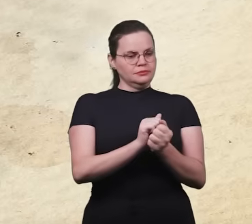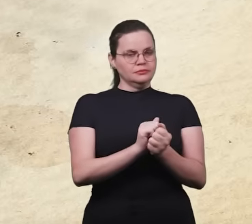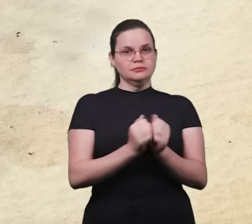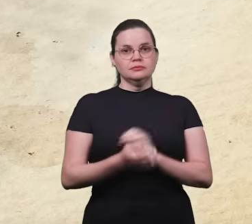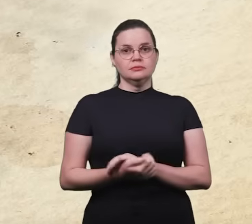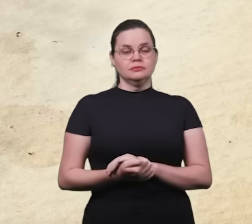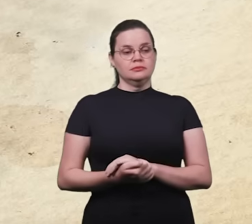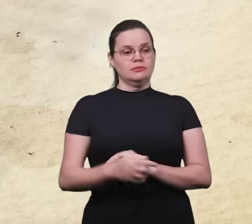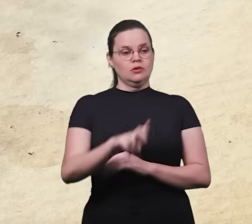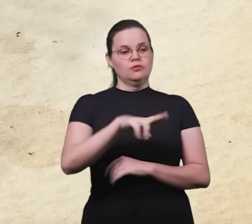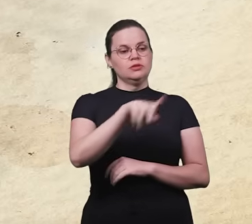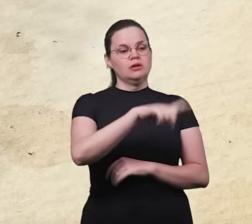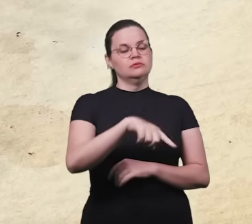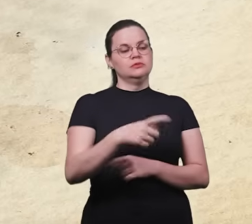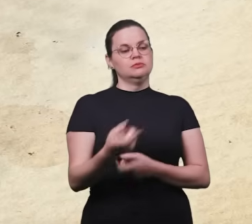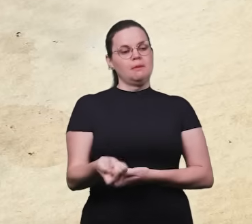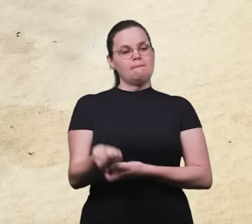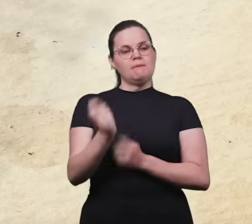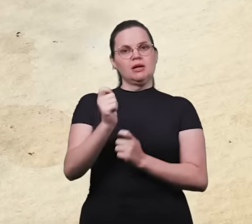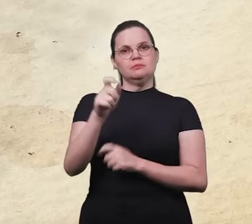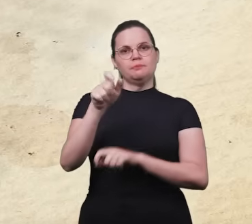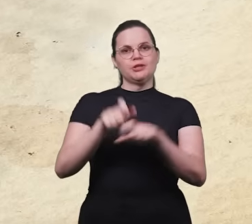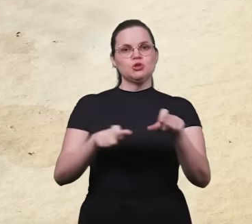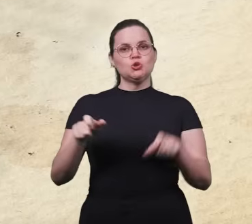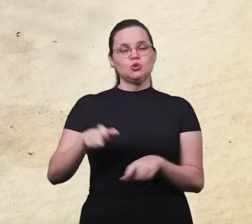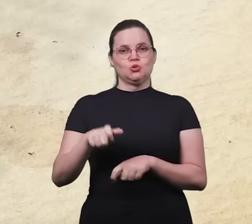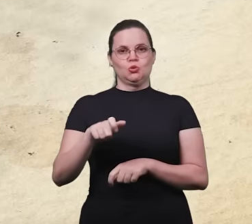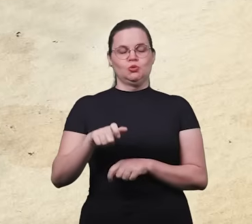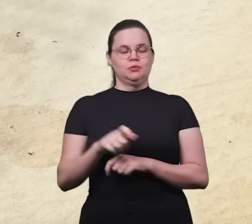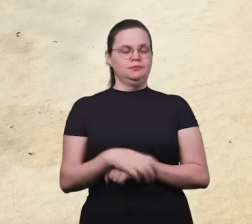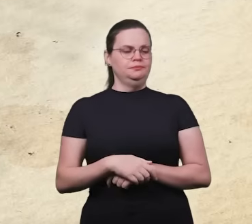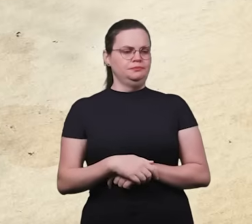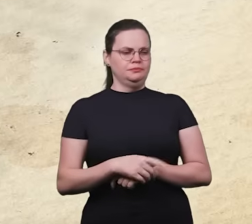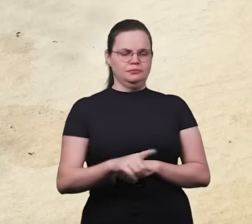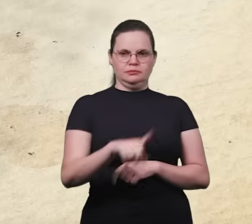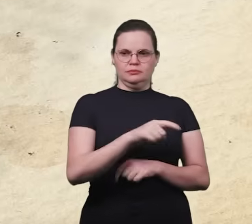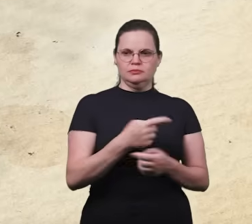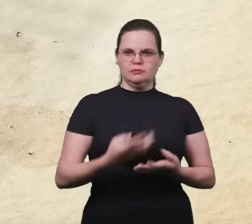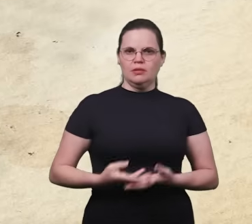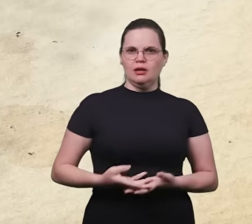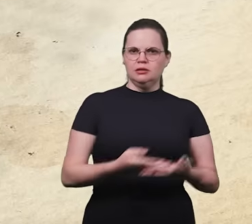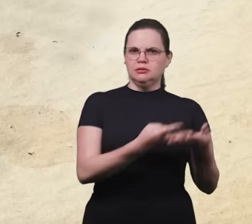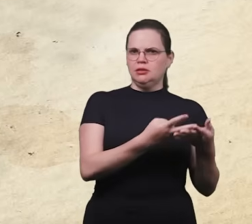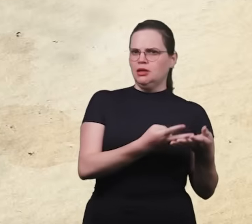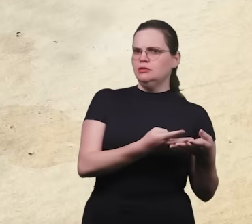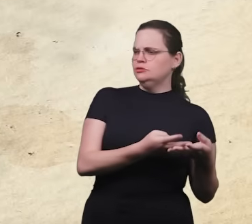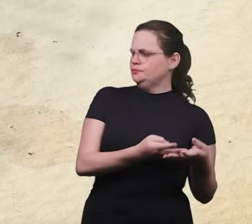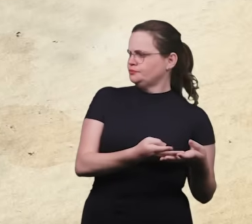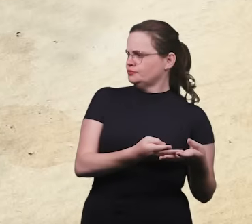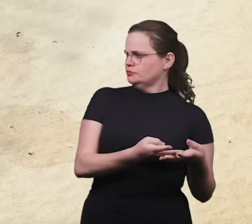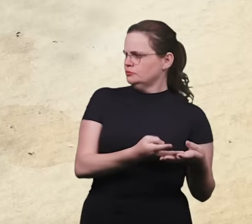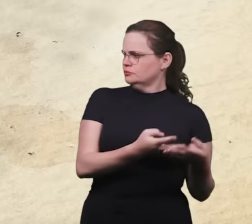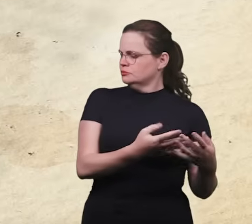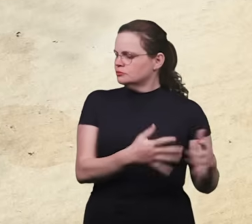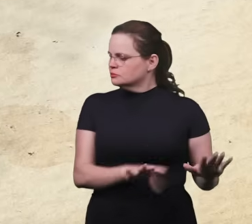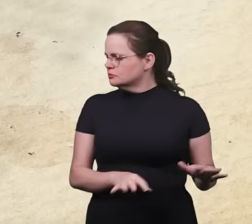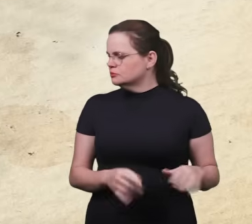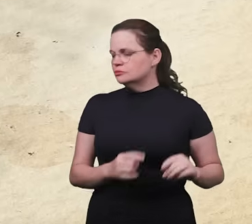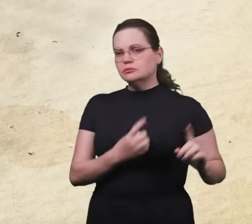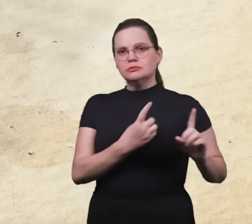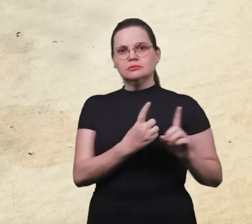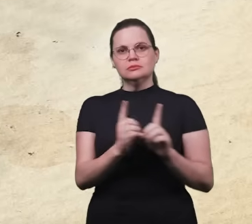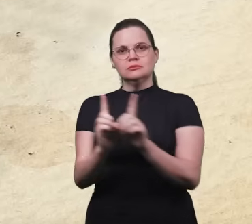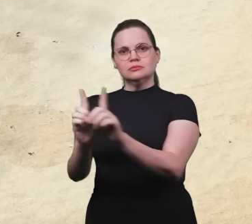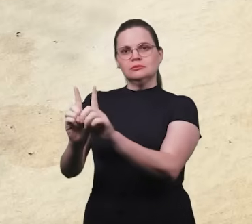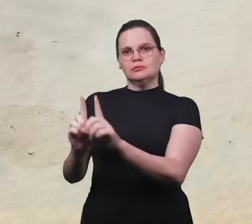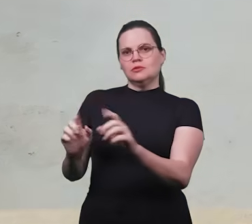após mim, eu vos farei pescadores de homens. E eles, então, deixaram as suas redes